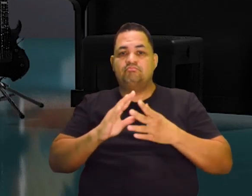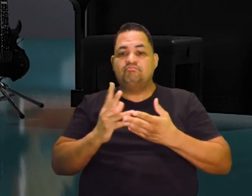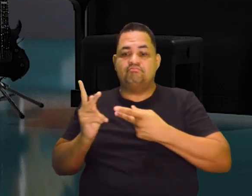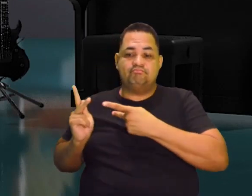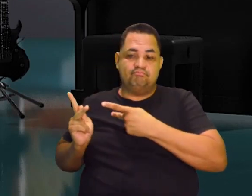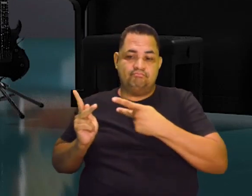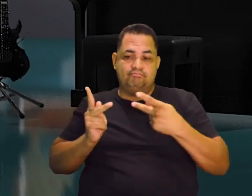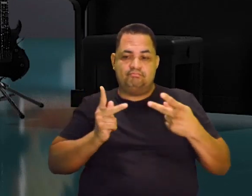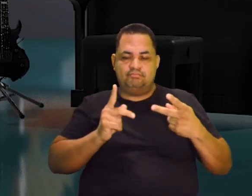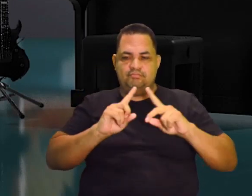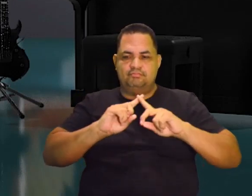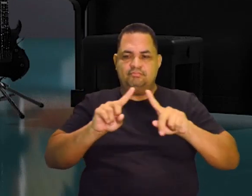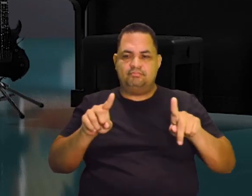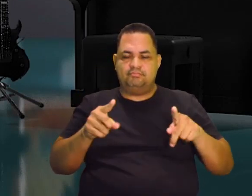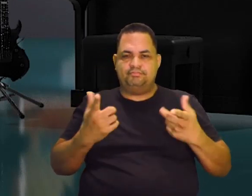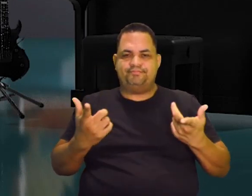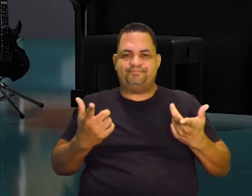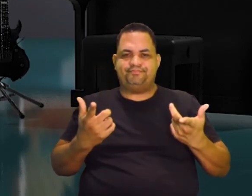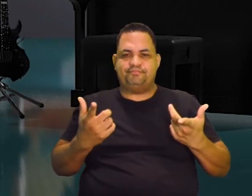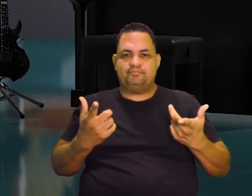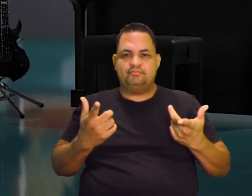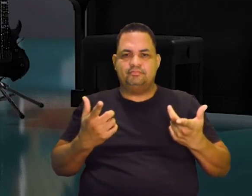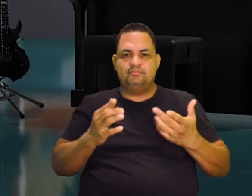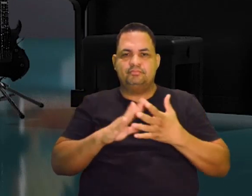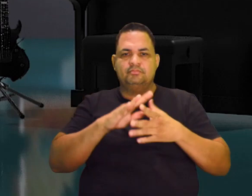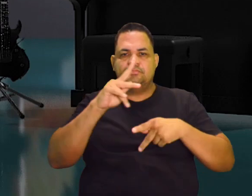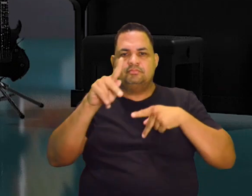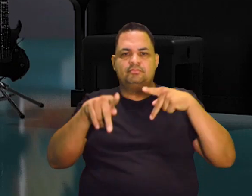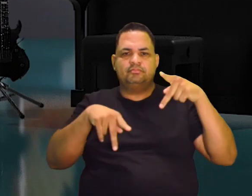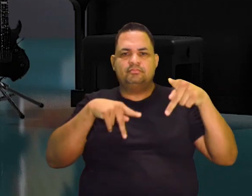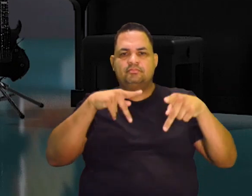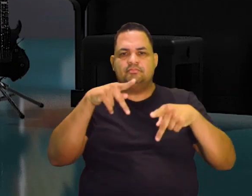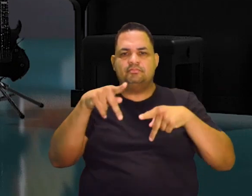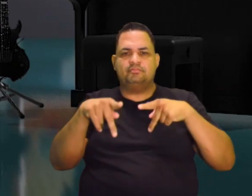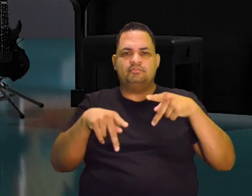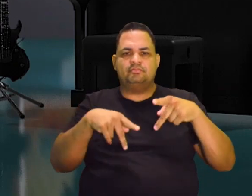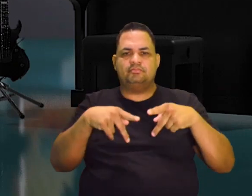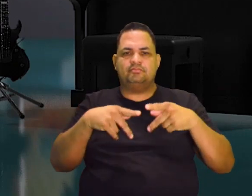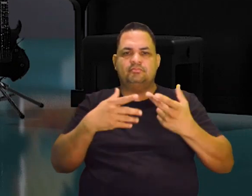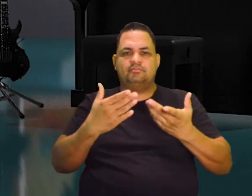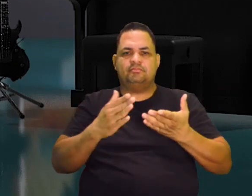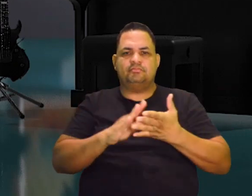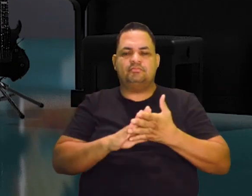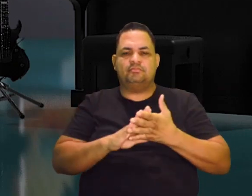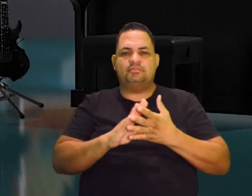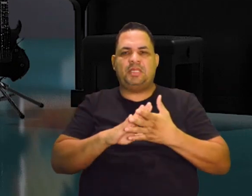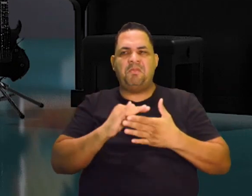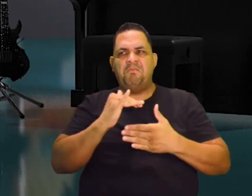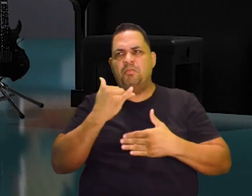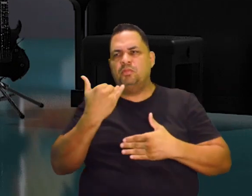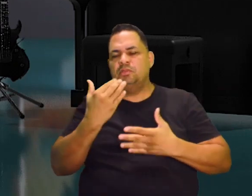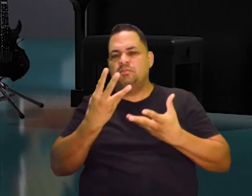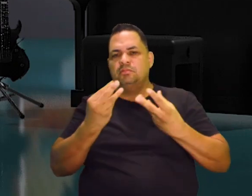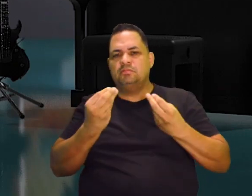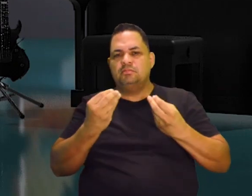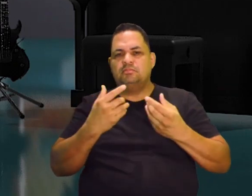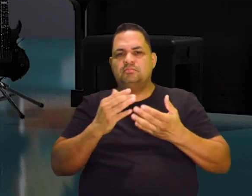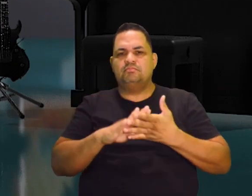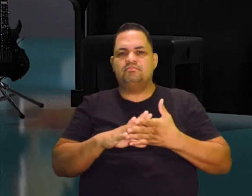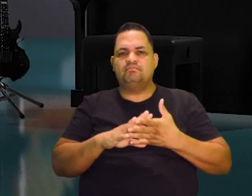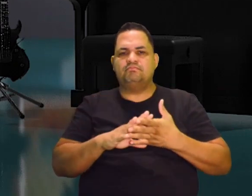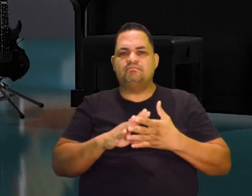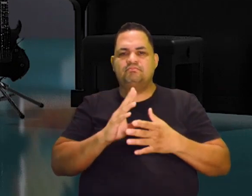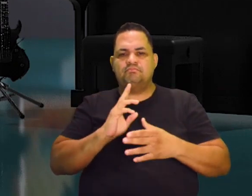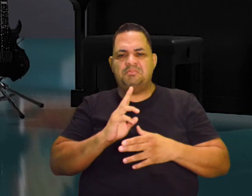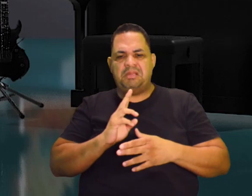cidade de Roma, mas como foram povos assim muito bárbaros, né? Porque perseguiam